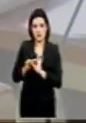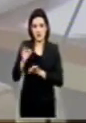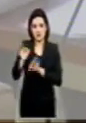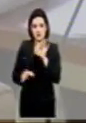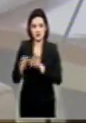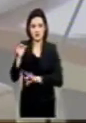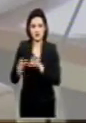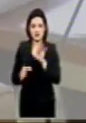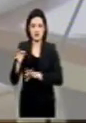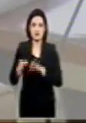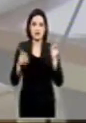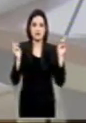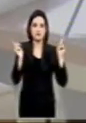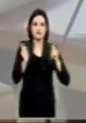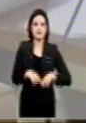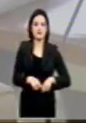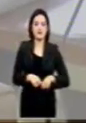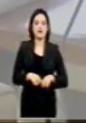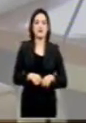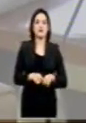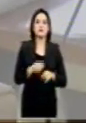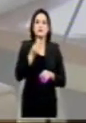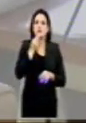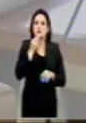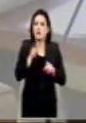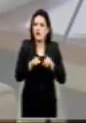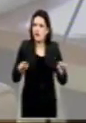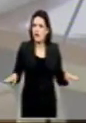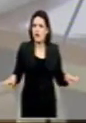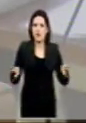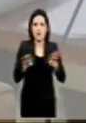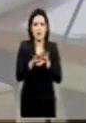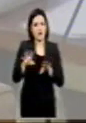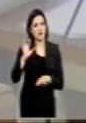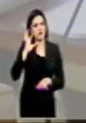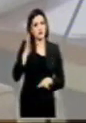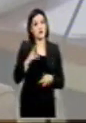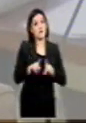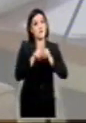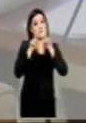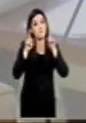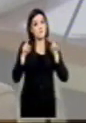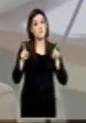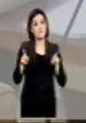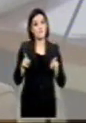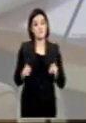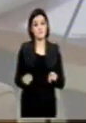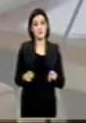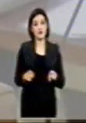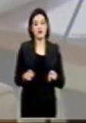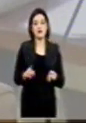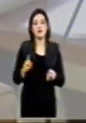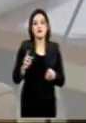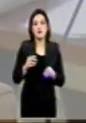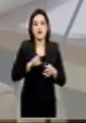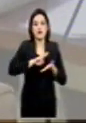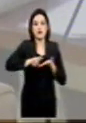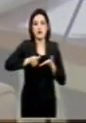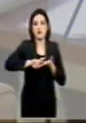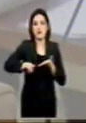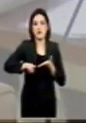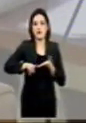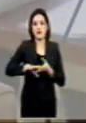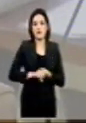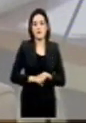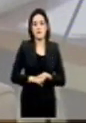competente alcançaria idêntico resultado probatório. Mas isso não se aplica em hipótese